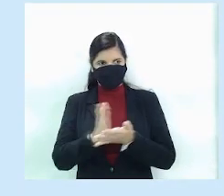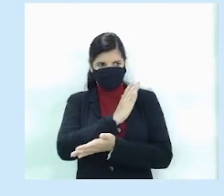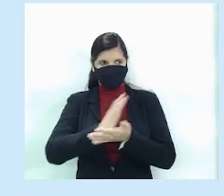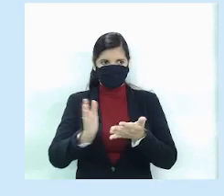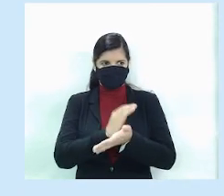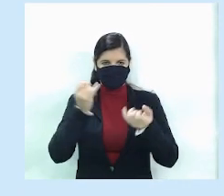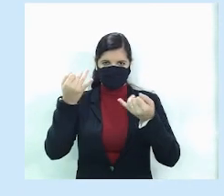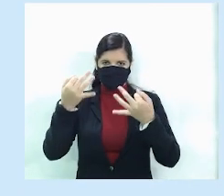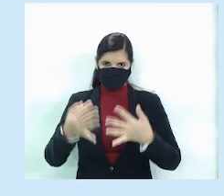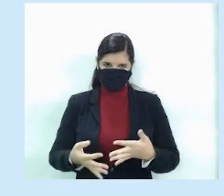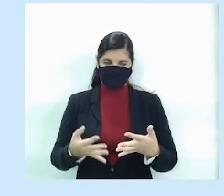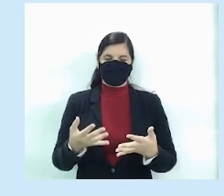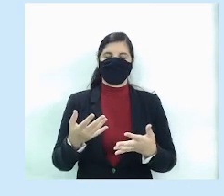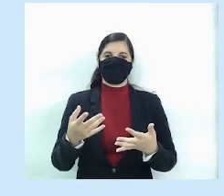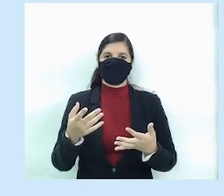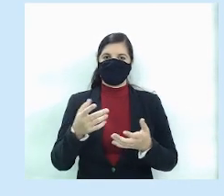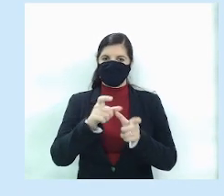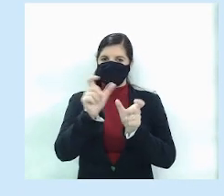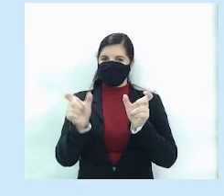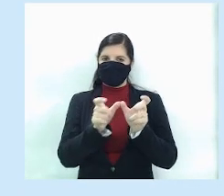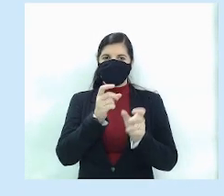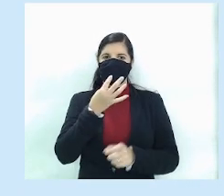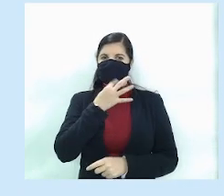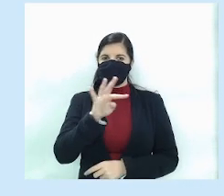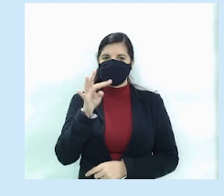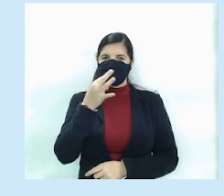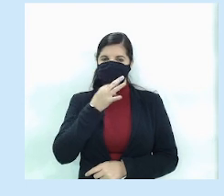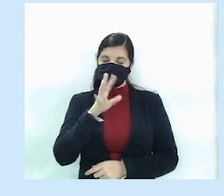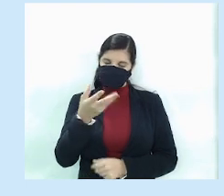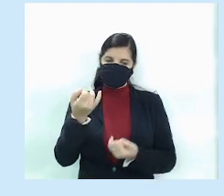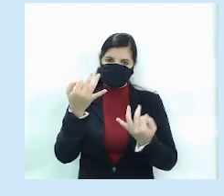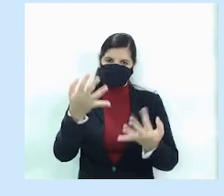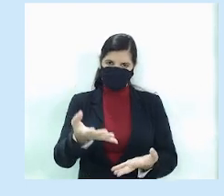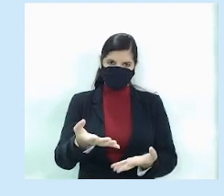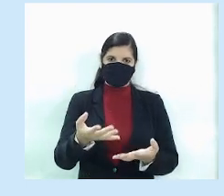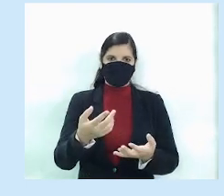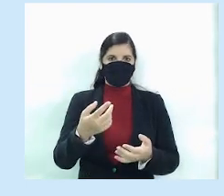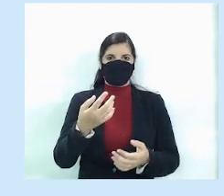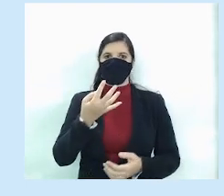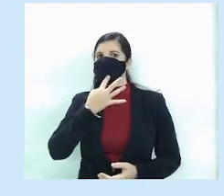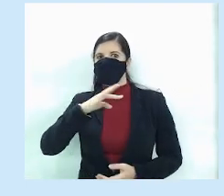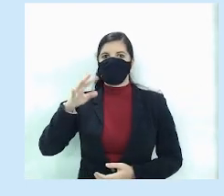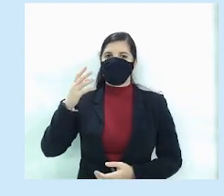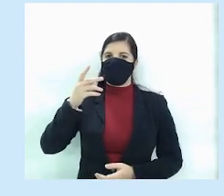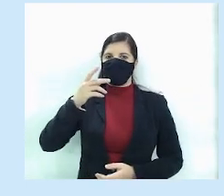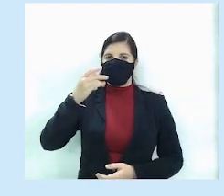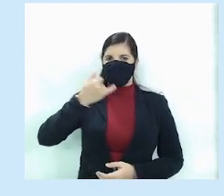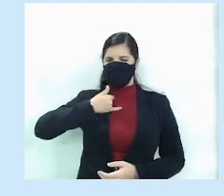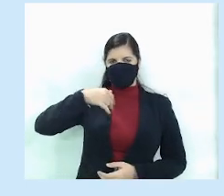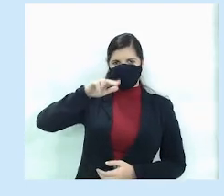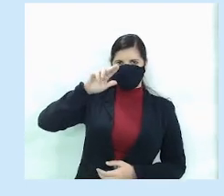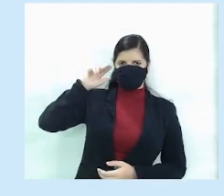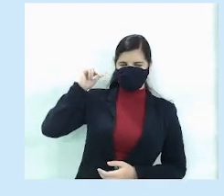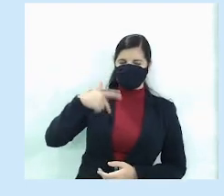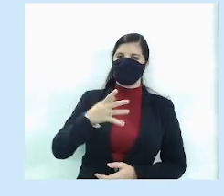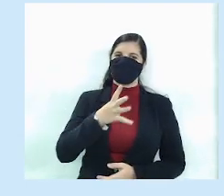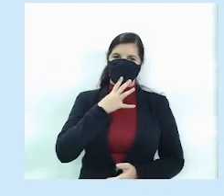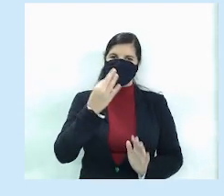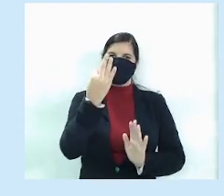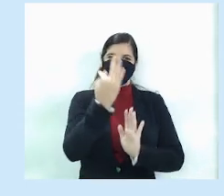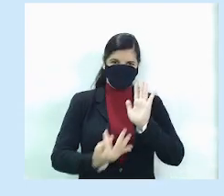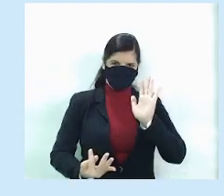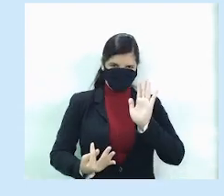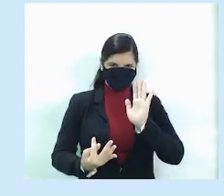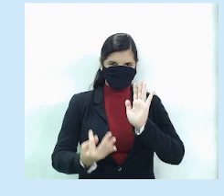dessas palavras que você provavelmente não deve conhecer ou nunca ouviu falar, né? Eu acho que texto vocês já devem ter